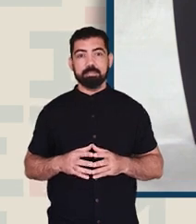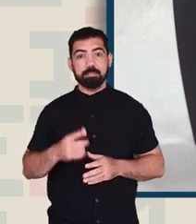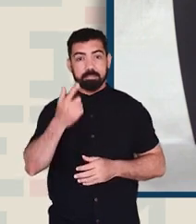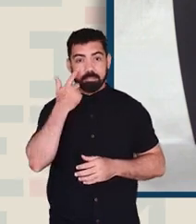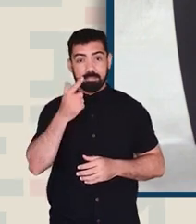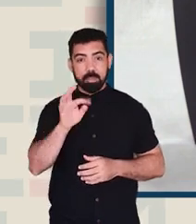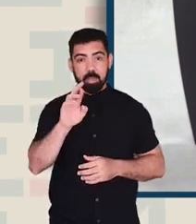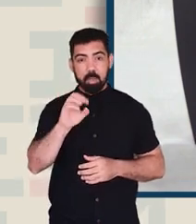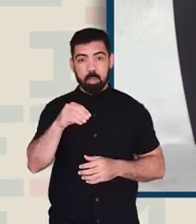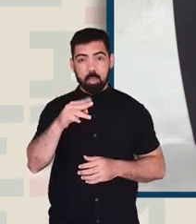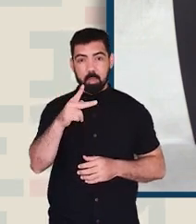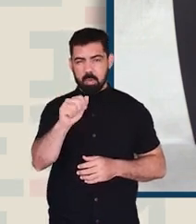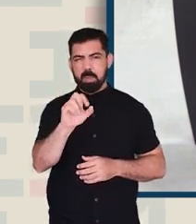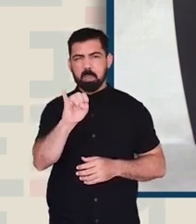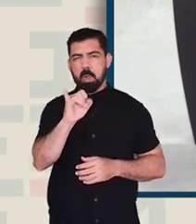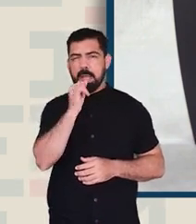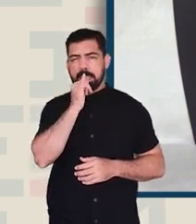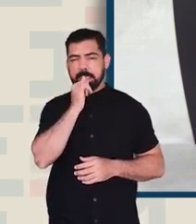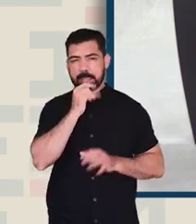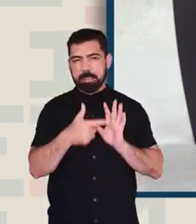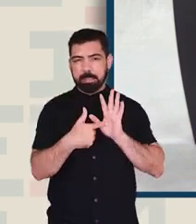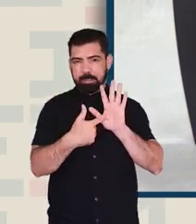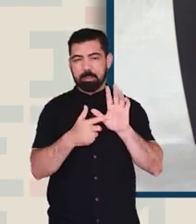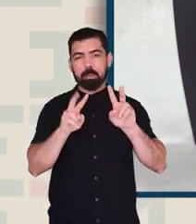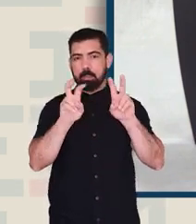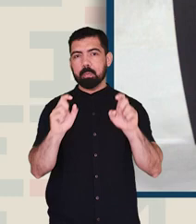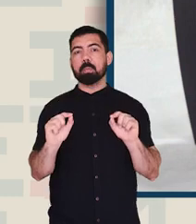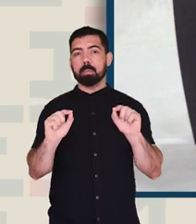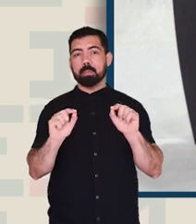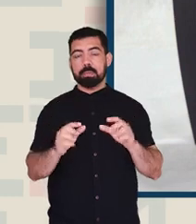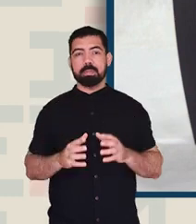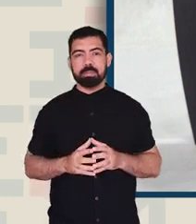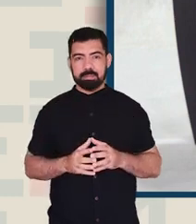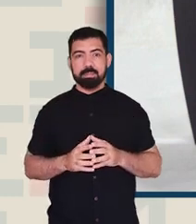essa trompa só para exemplificar um pouco mais sobre essa questão